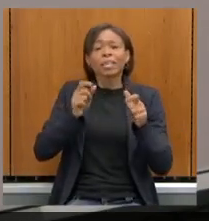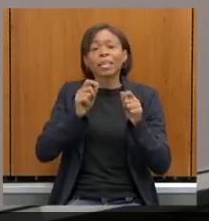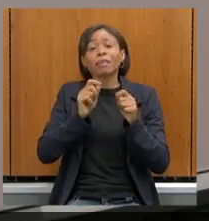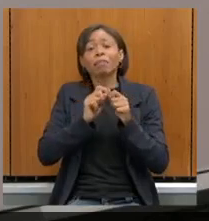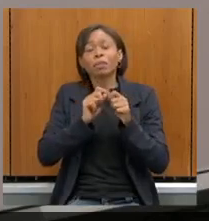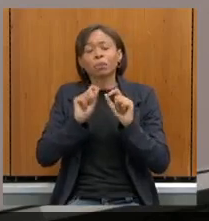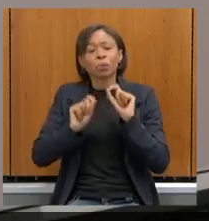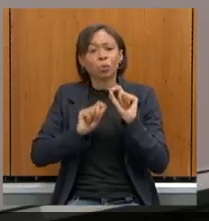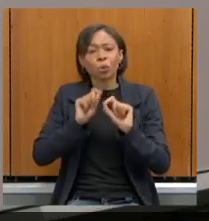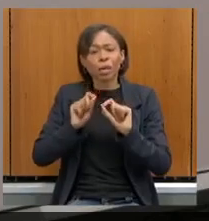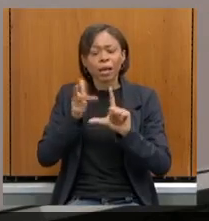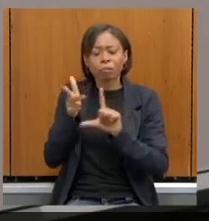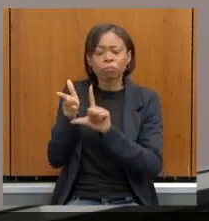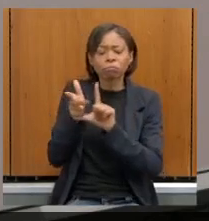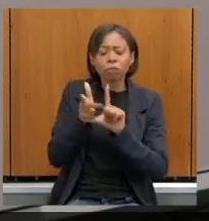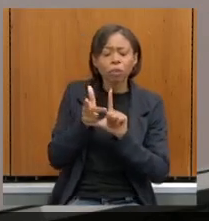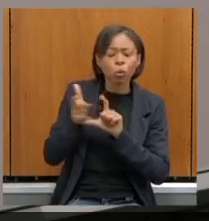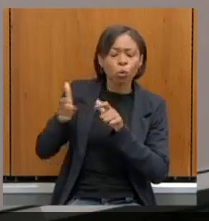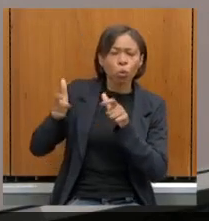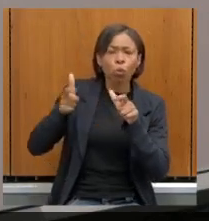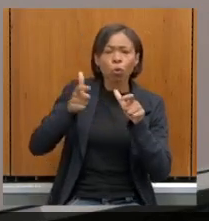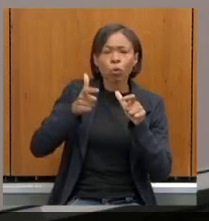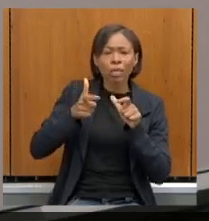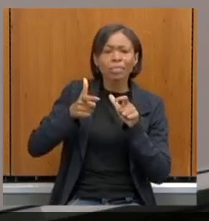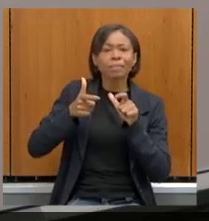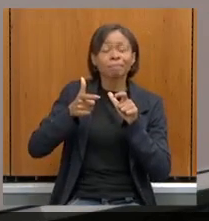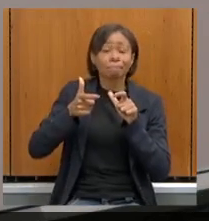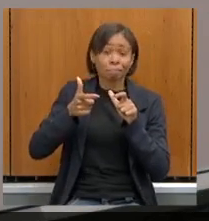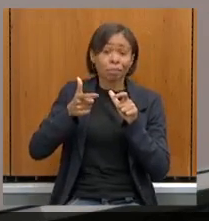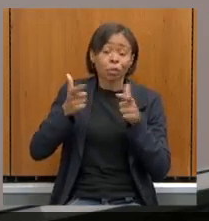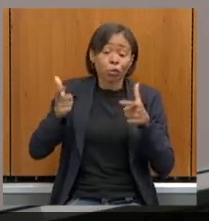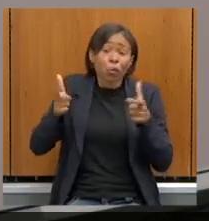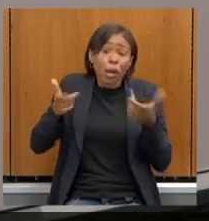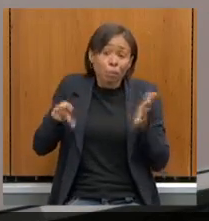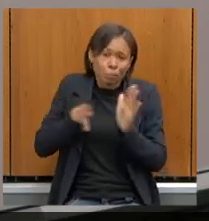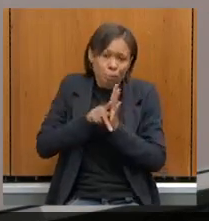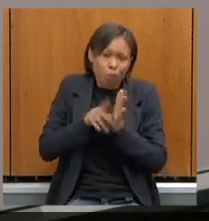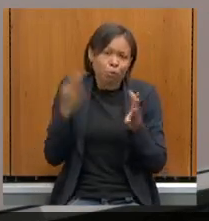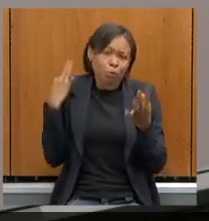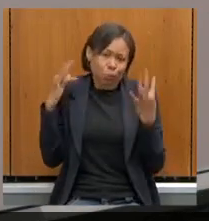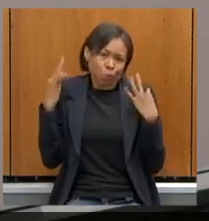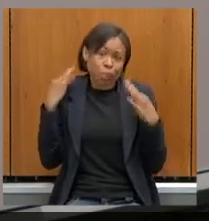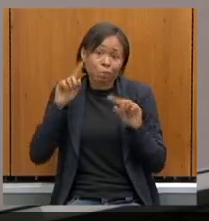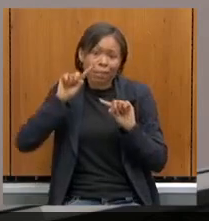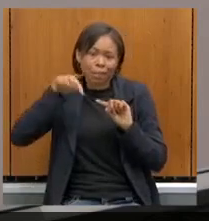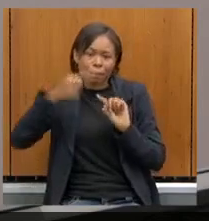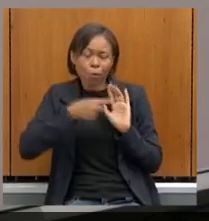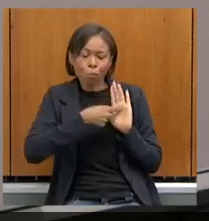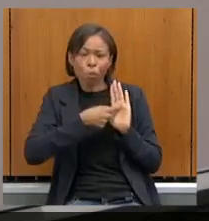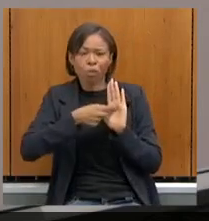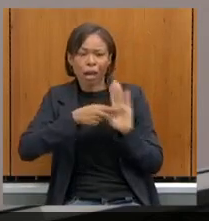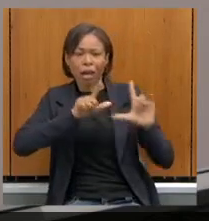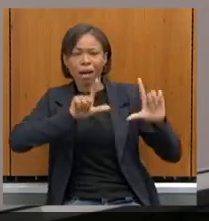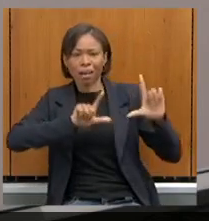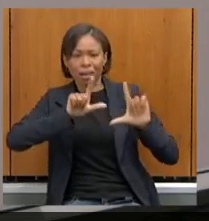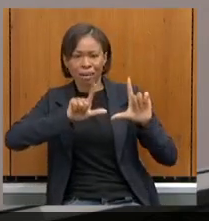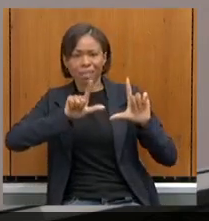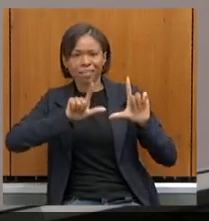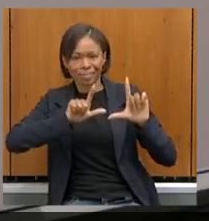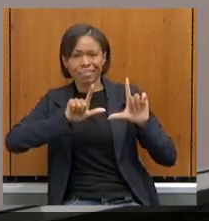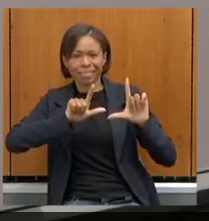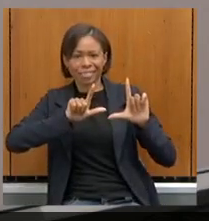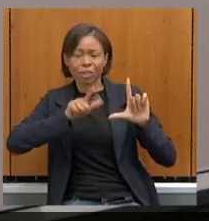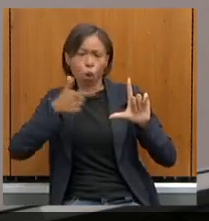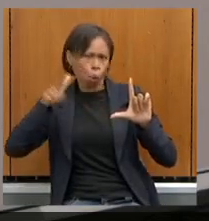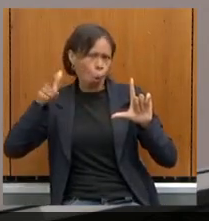documentários sobre os destinos turísticos, para que a gente possa se exibir na Rede Minas exibir em outras redes,